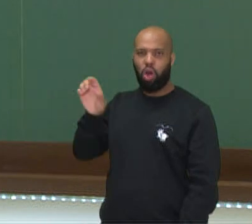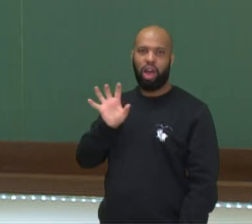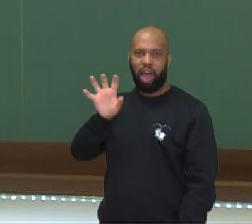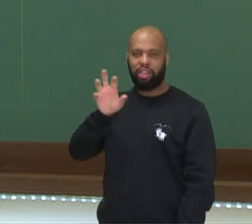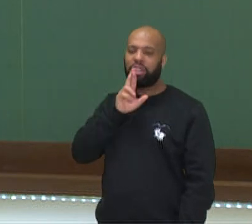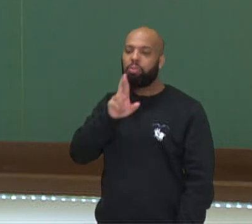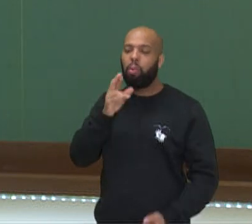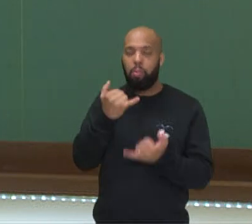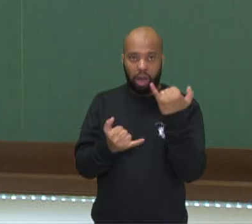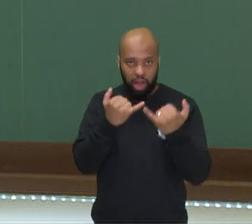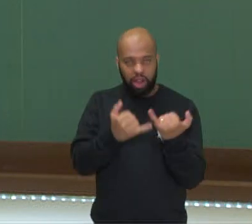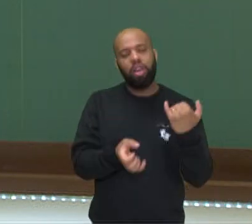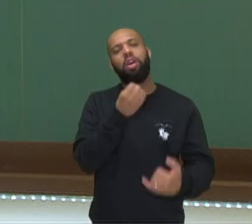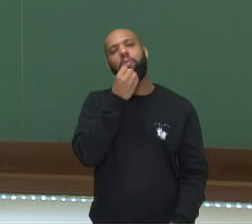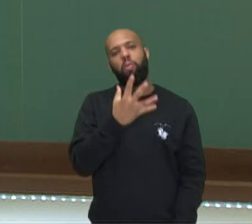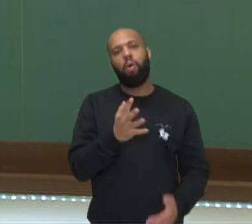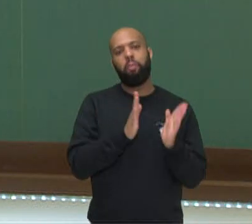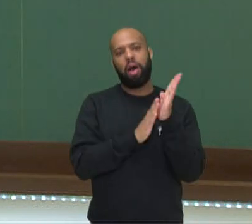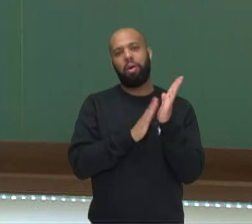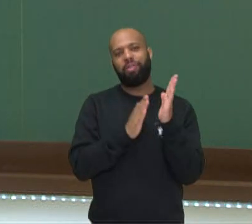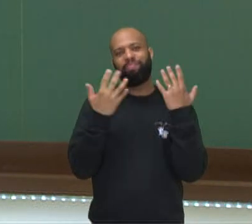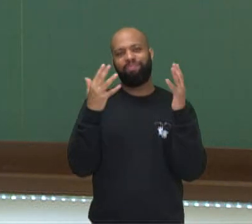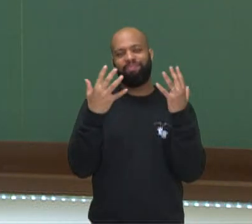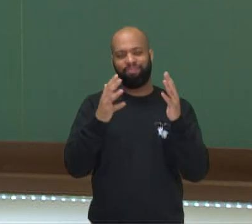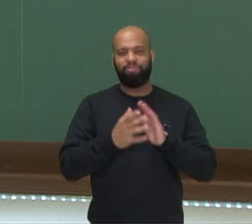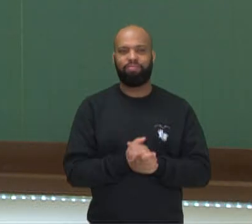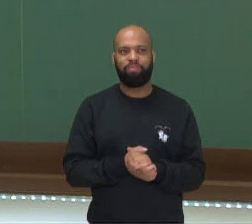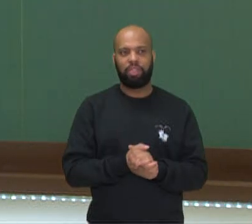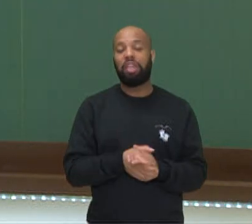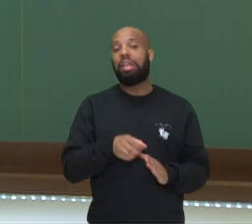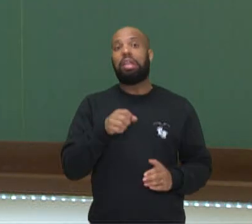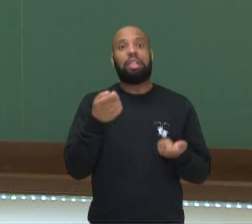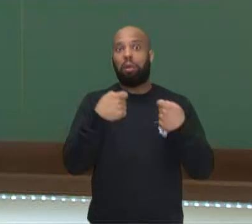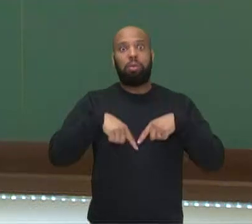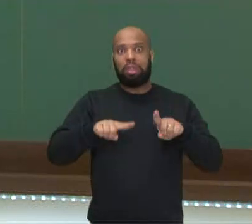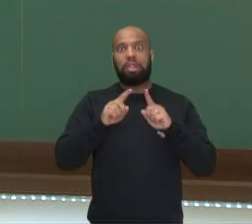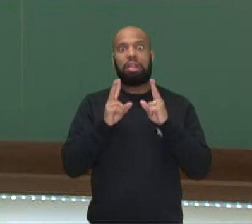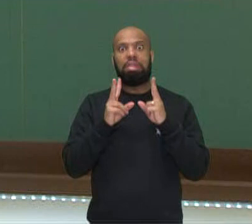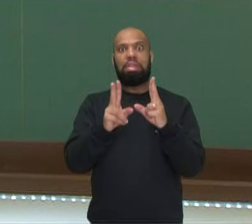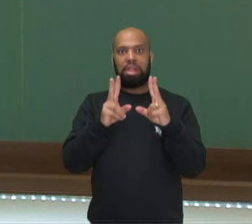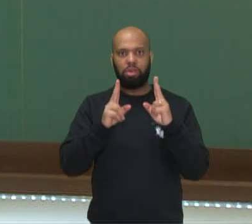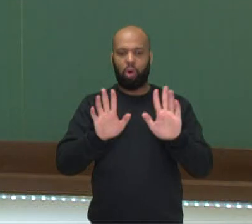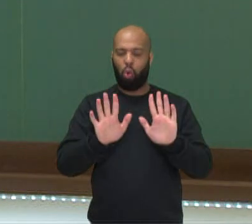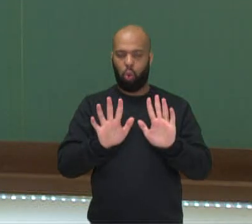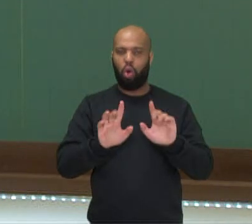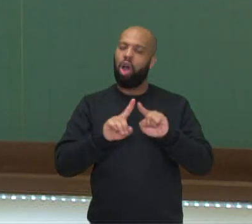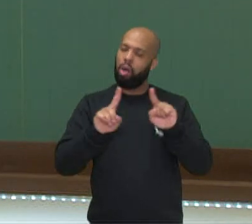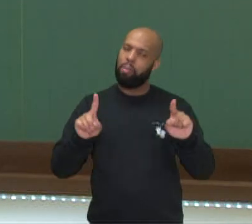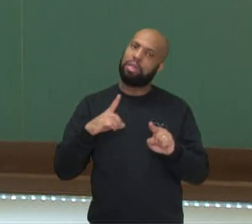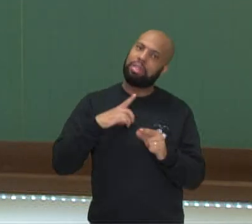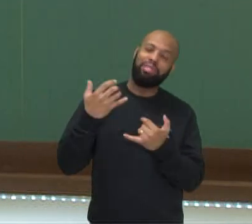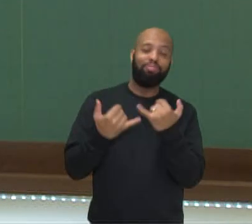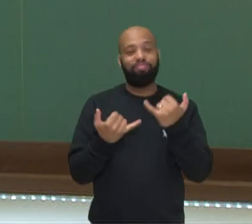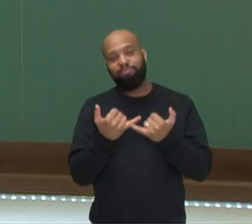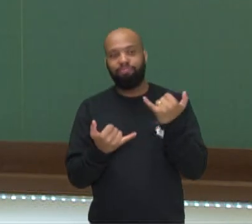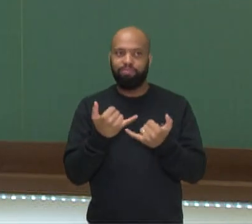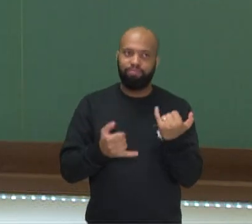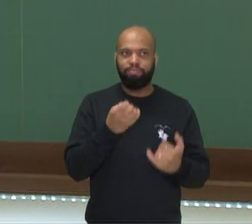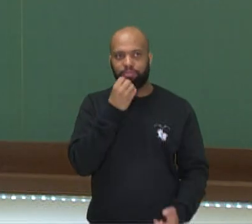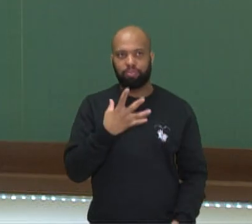similar a essa da professora, está correta. Não necessariamente, né, que sejam com essas palavras, né?